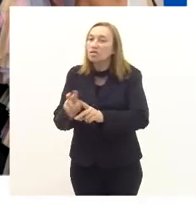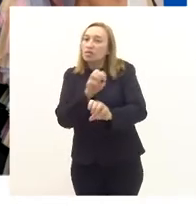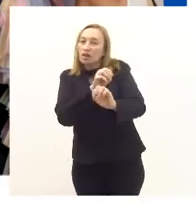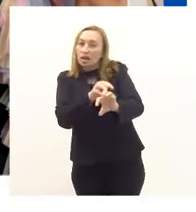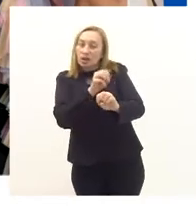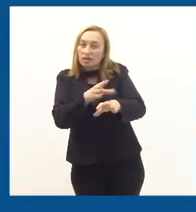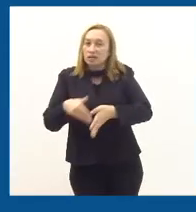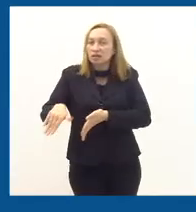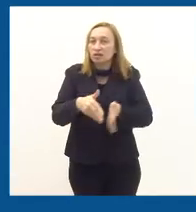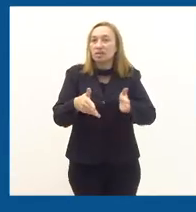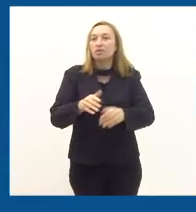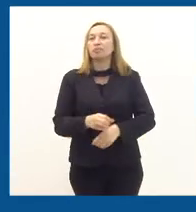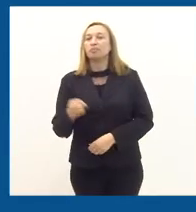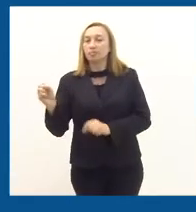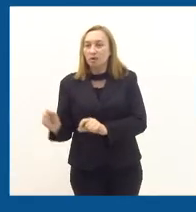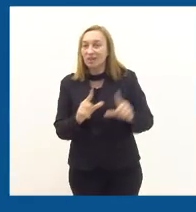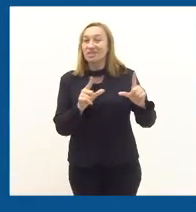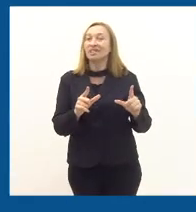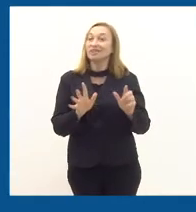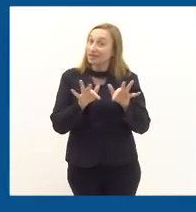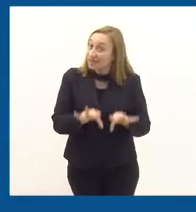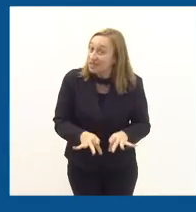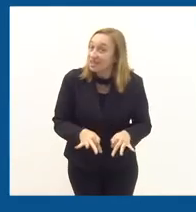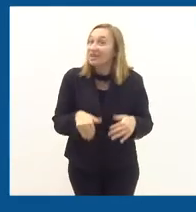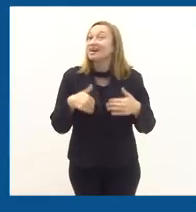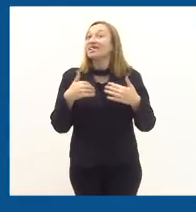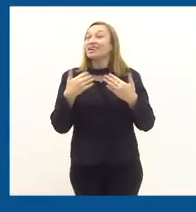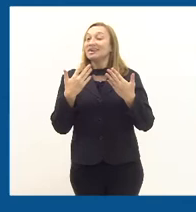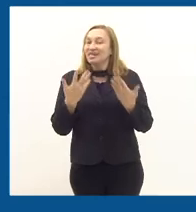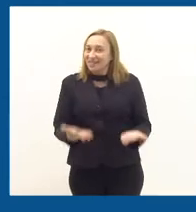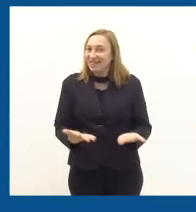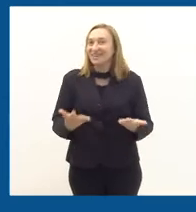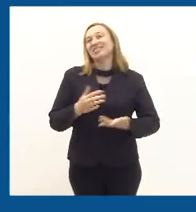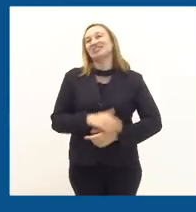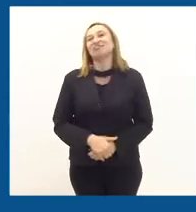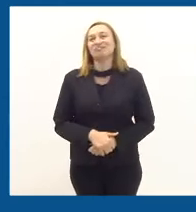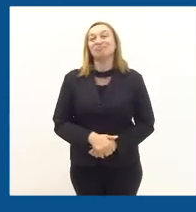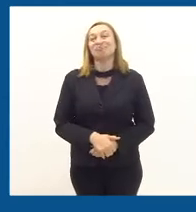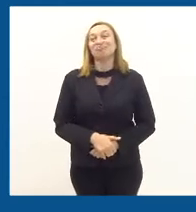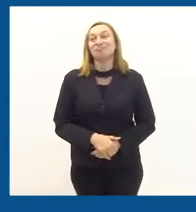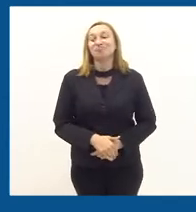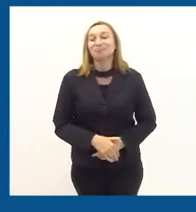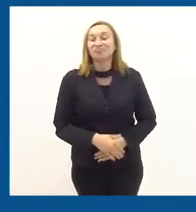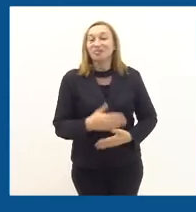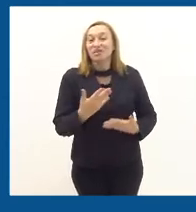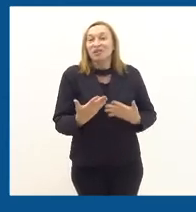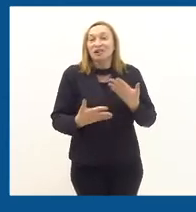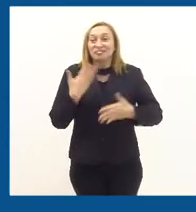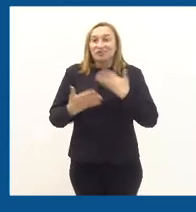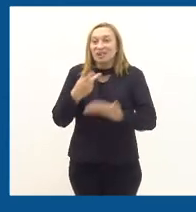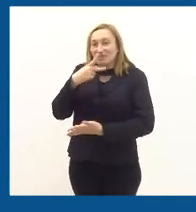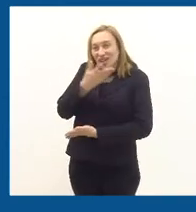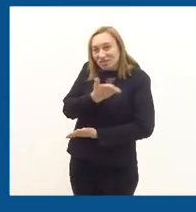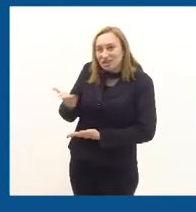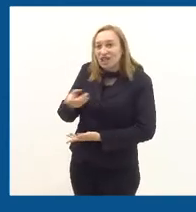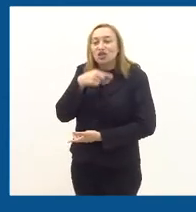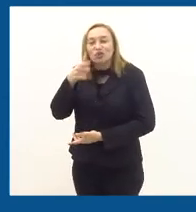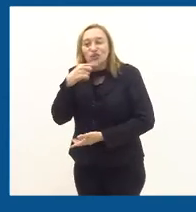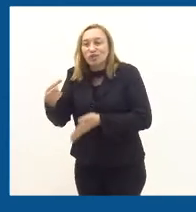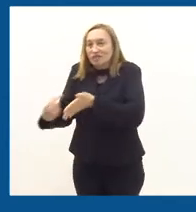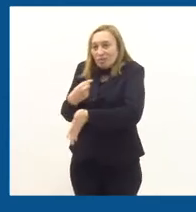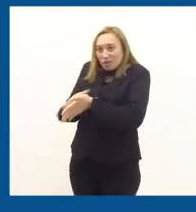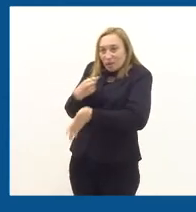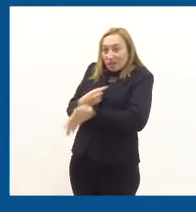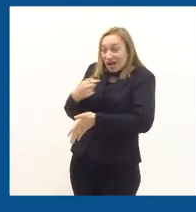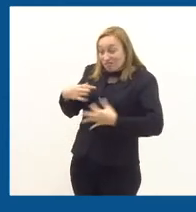educação. Pode passar? Está acabando? Foi. Gente, prazer aqui falar com vocês. Qualquer dúvida que vocês tiverem, estarei